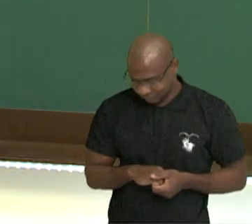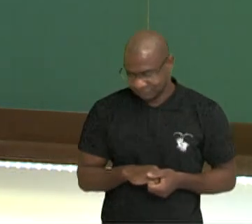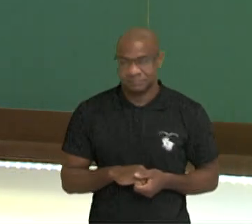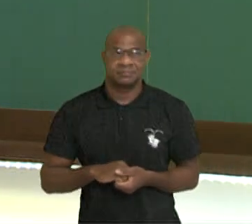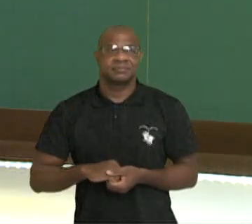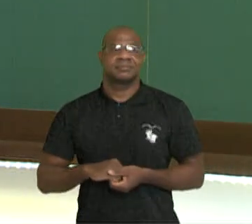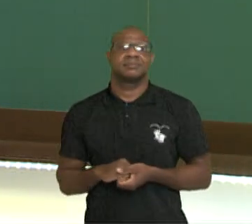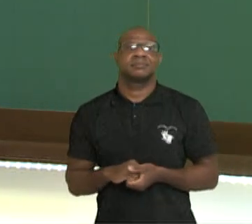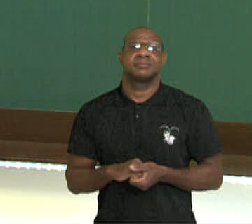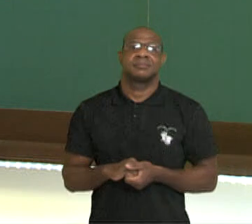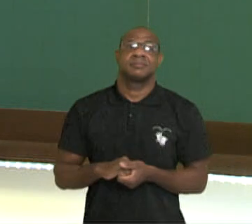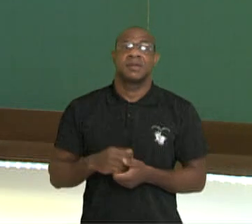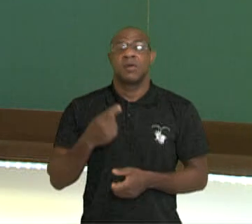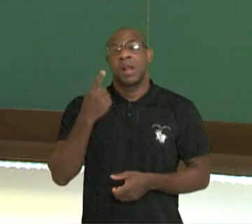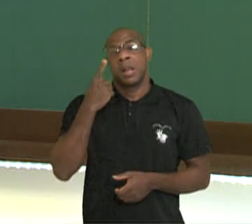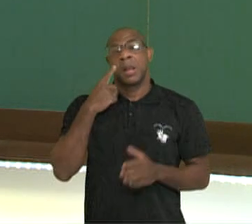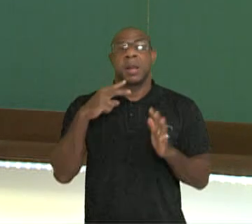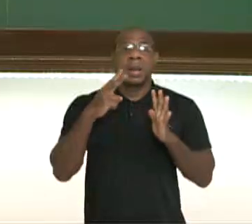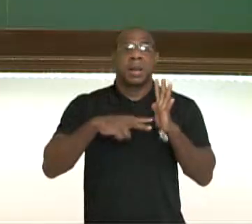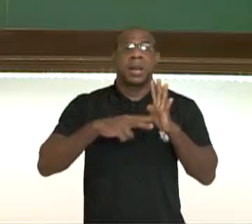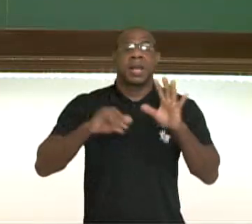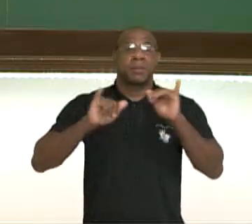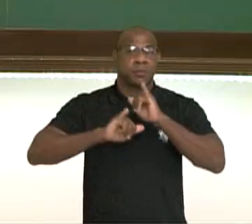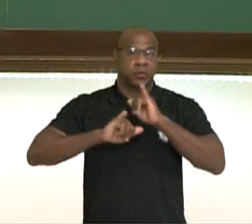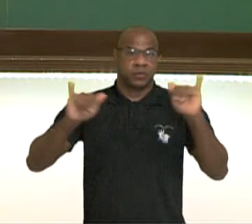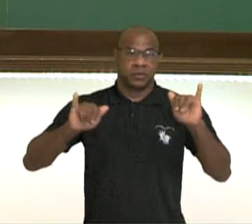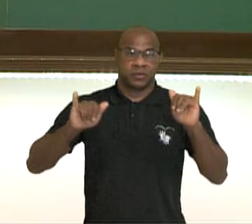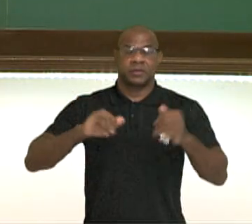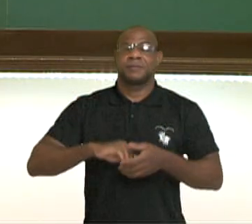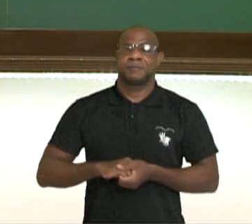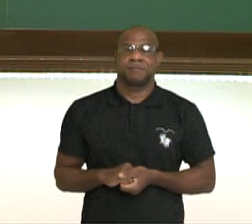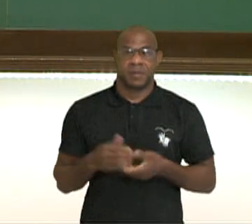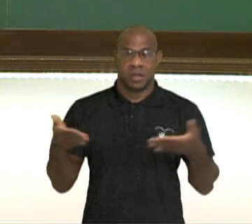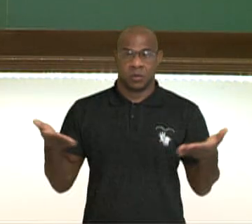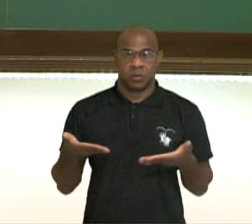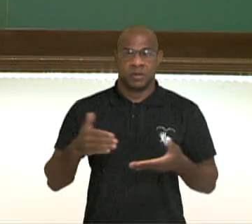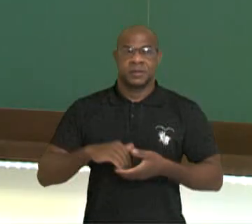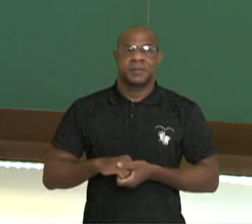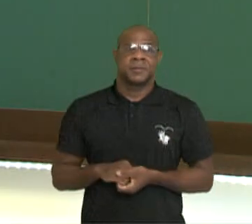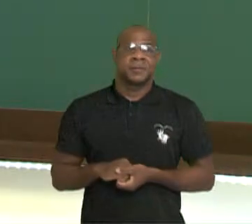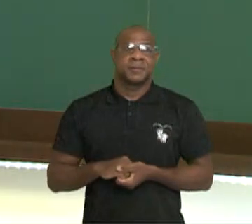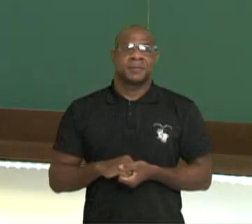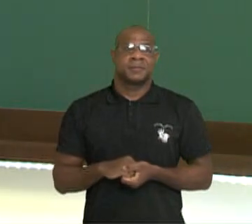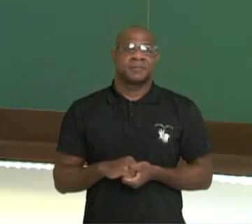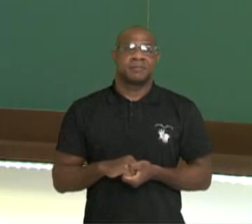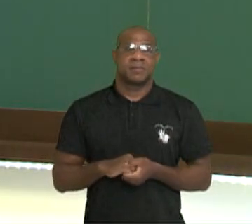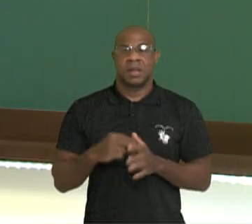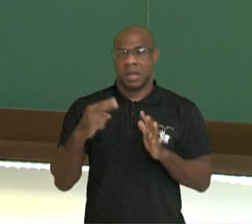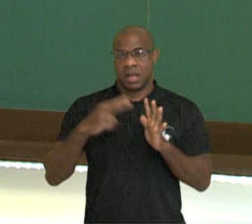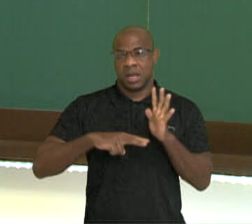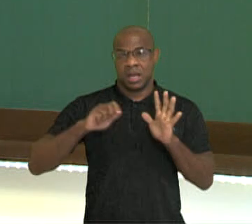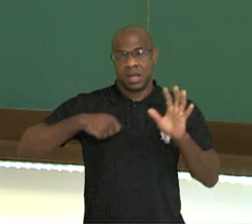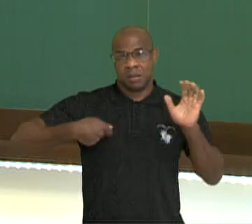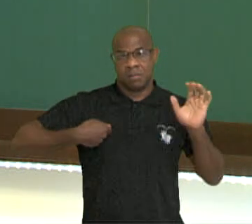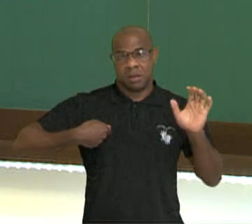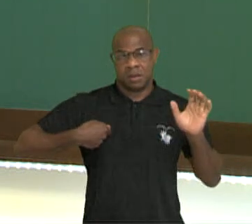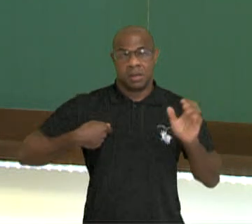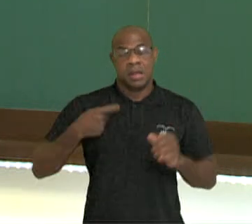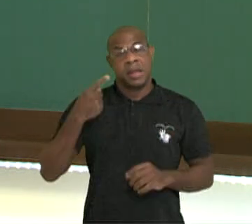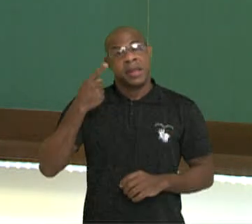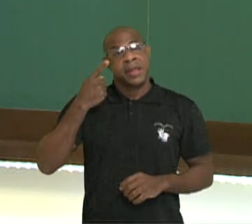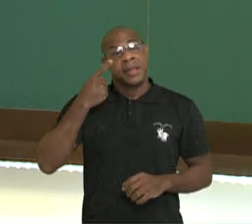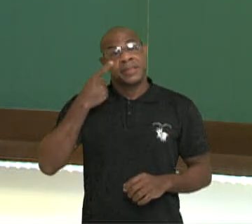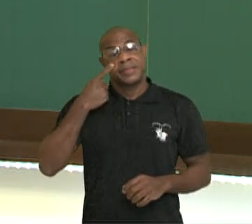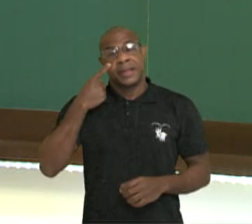ler a notícia. Então, agora a gente vai começar a ler uma notícia em língua espanhola aqui, tá? Tenta identificar